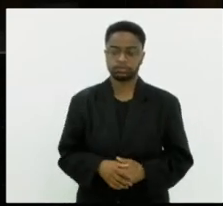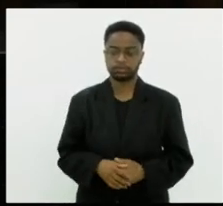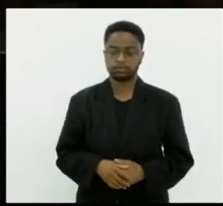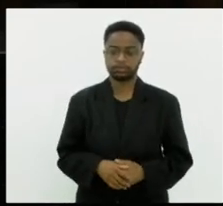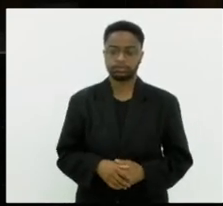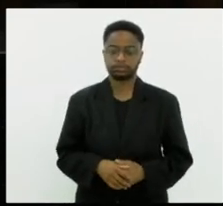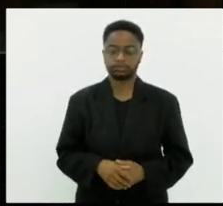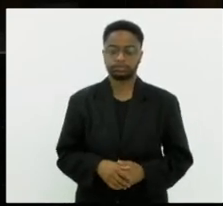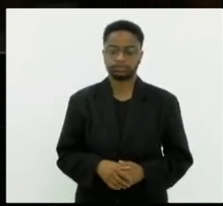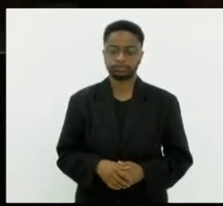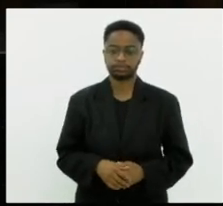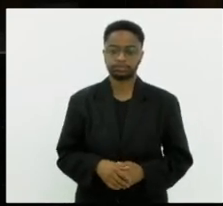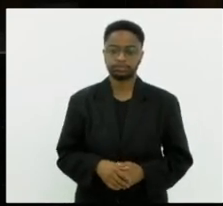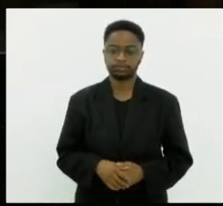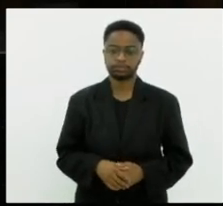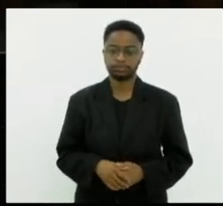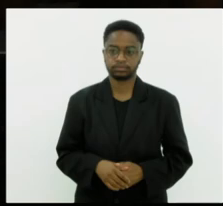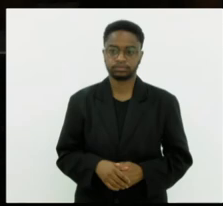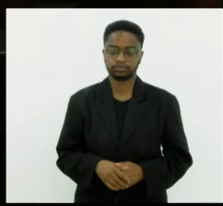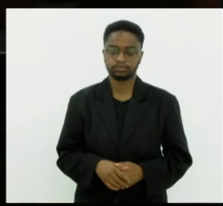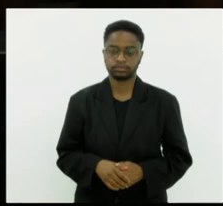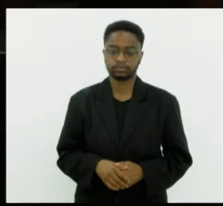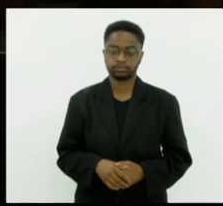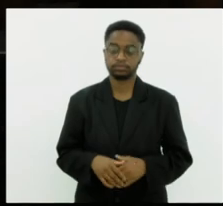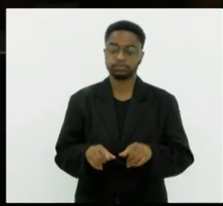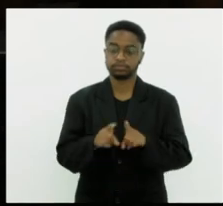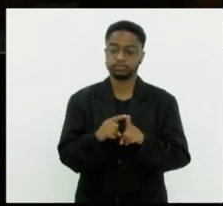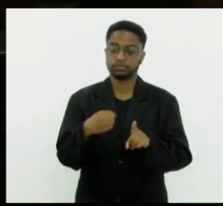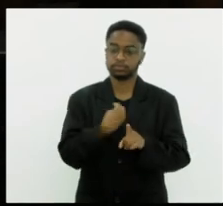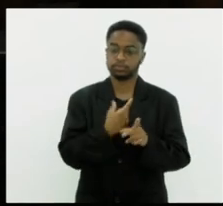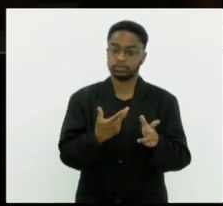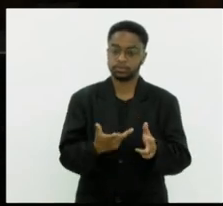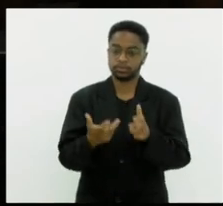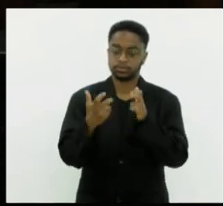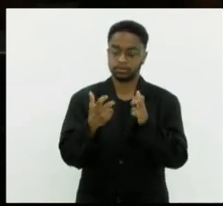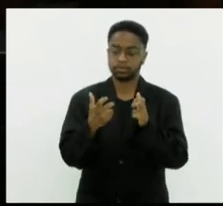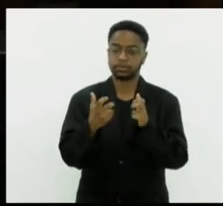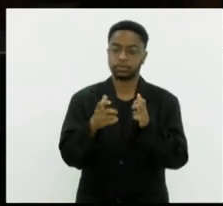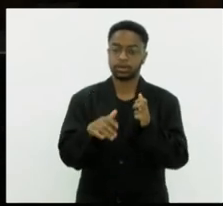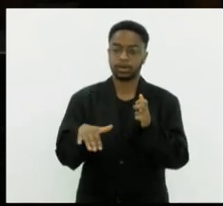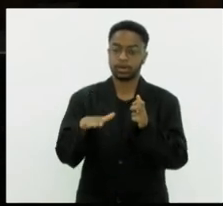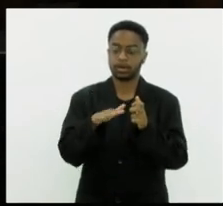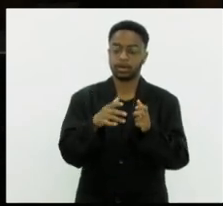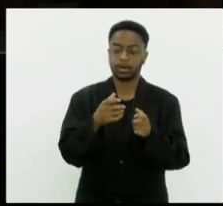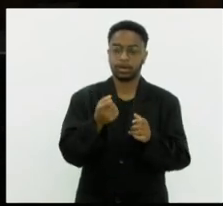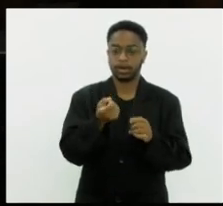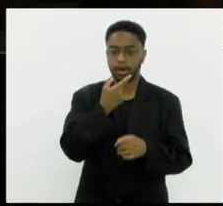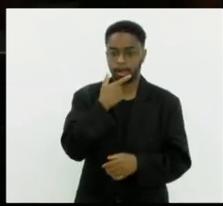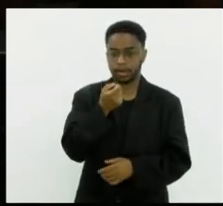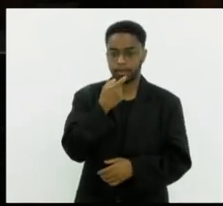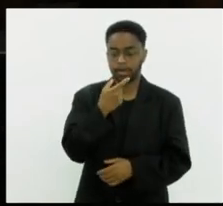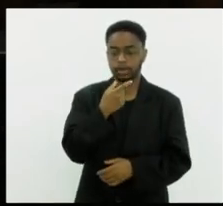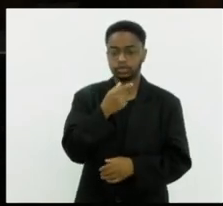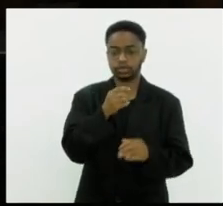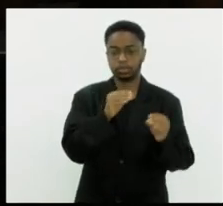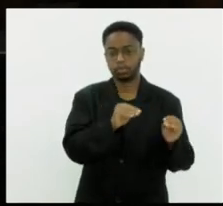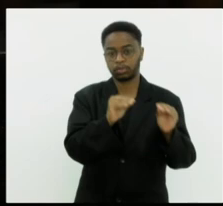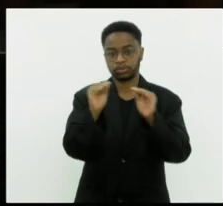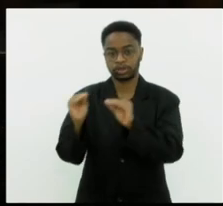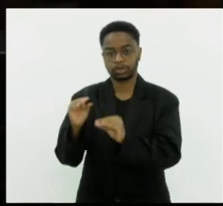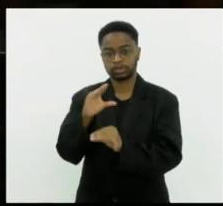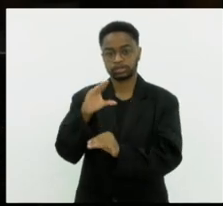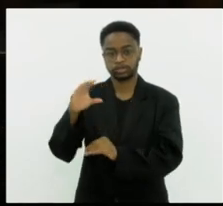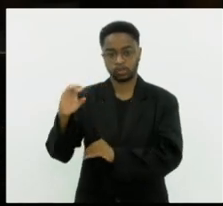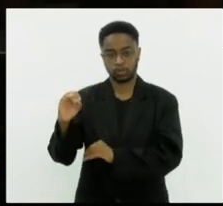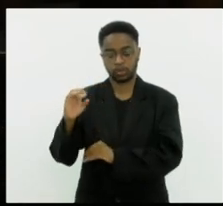de forma que nós vimos toda a indústria de medicamentos ir para o Centro-Oeste, nós